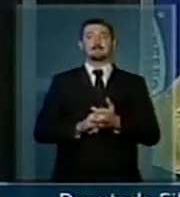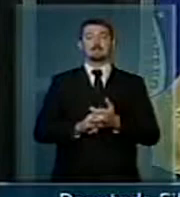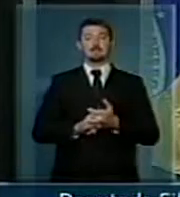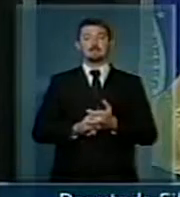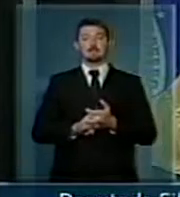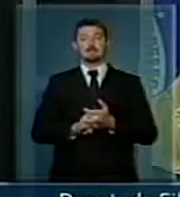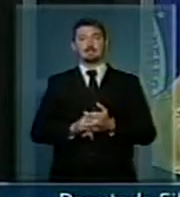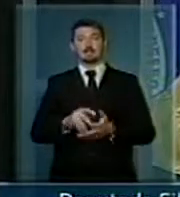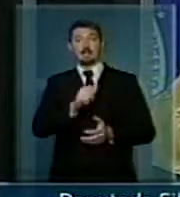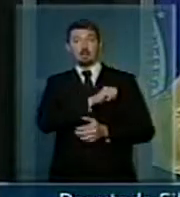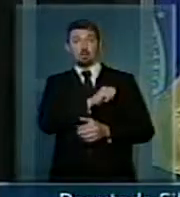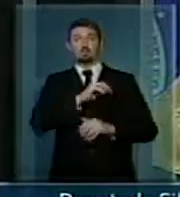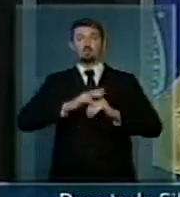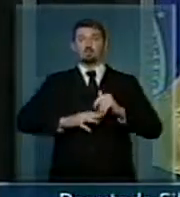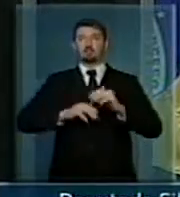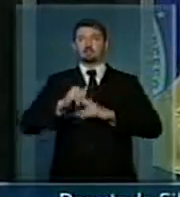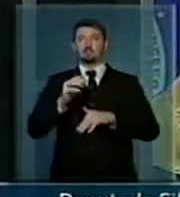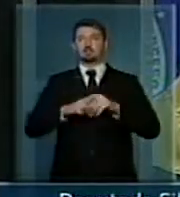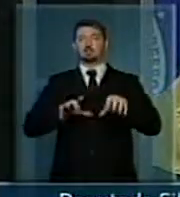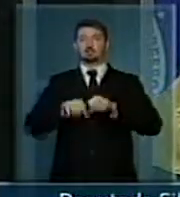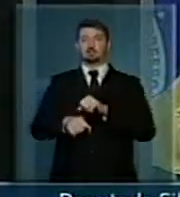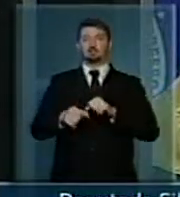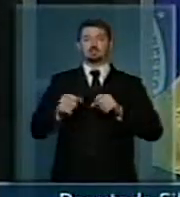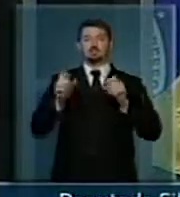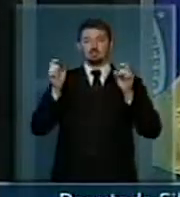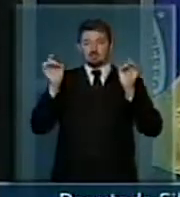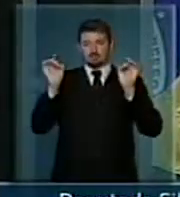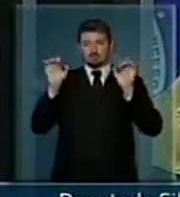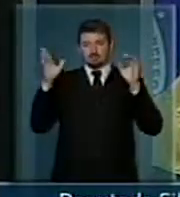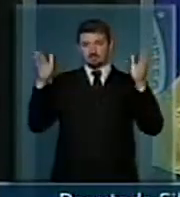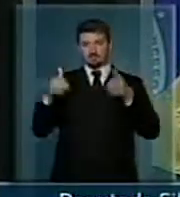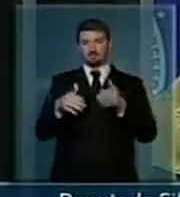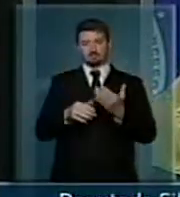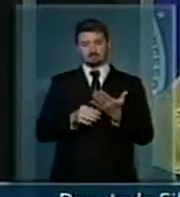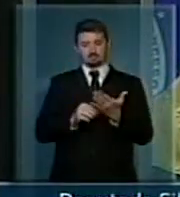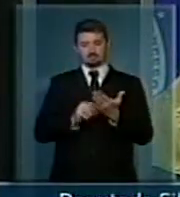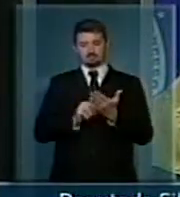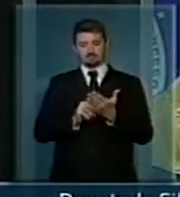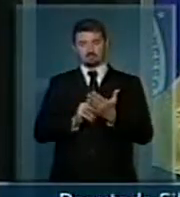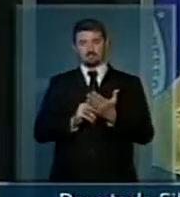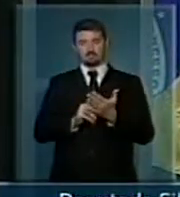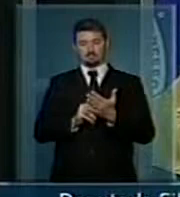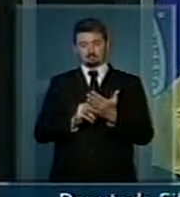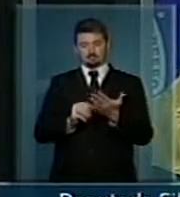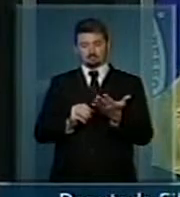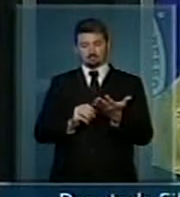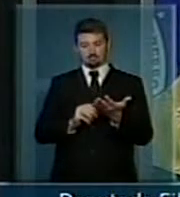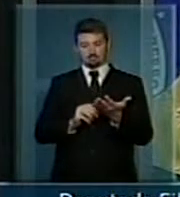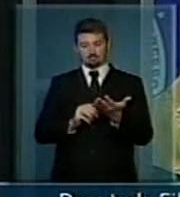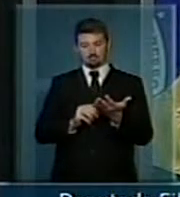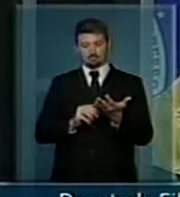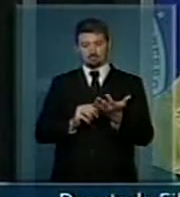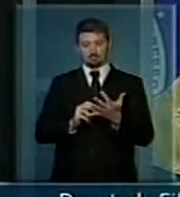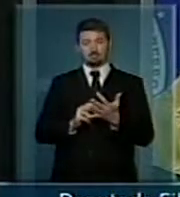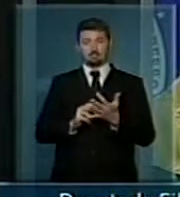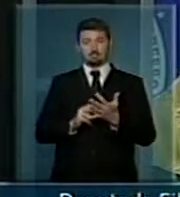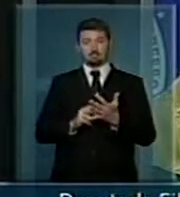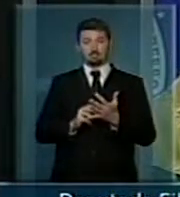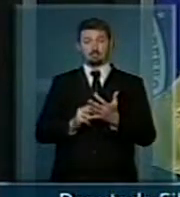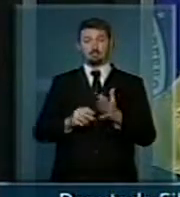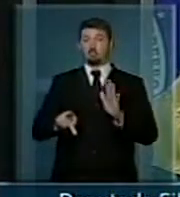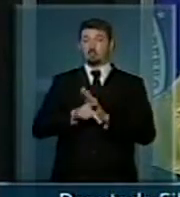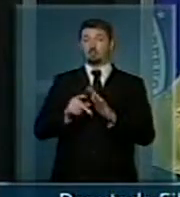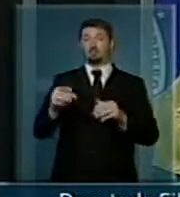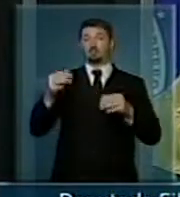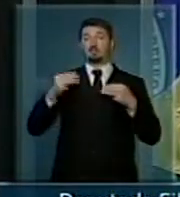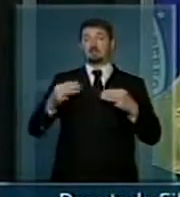estudantes para a formação das áreas específicas que eu vou citar em instantes, senhor presidente. Então, quero ler aqui do portal do Ministério de